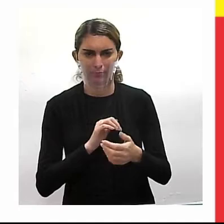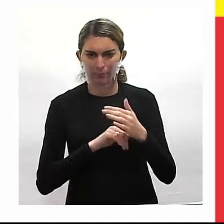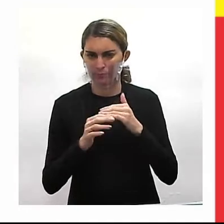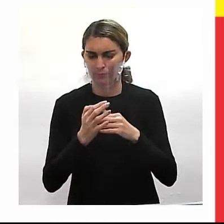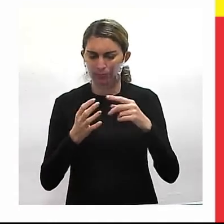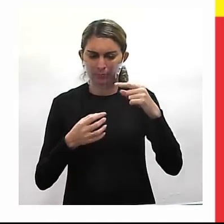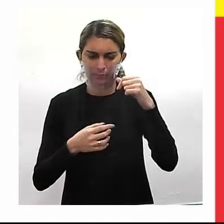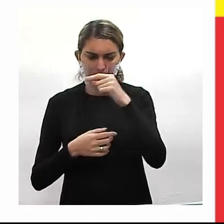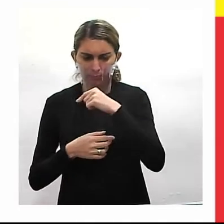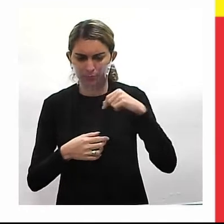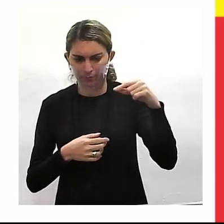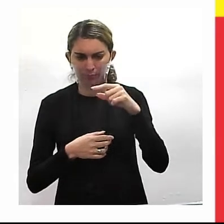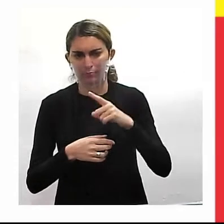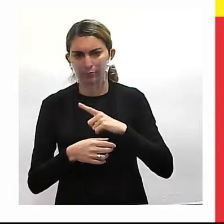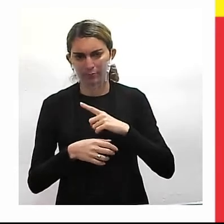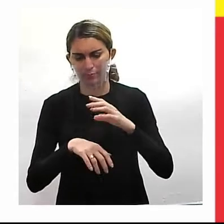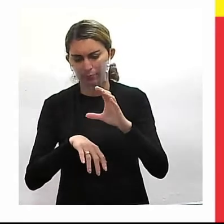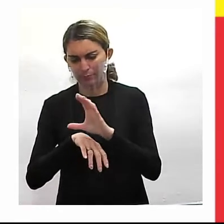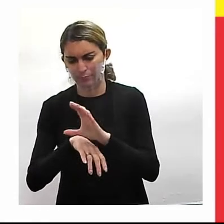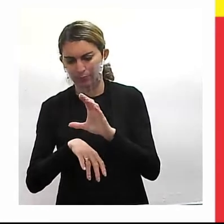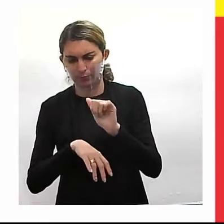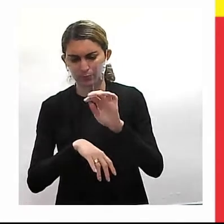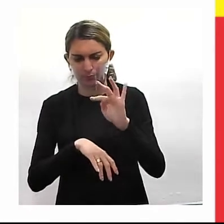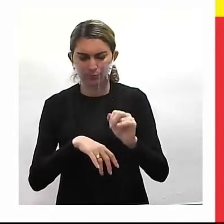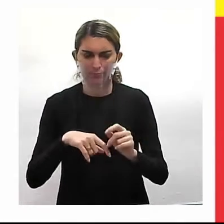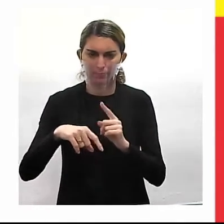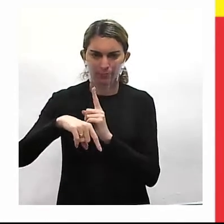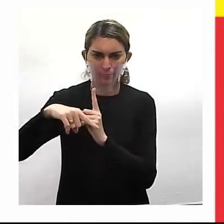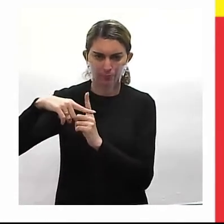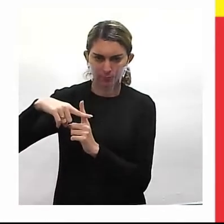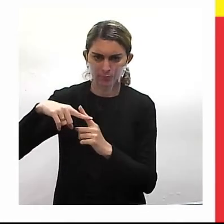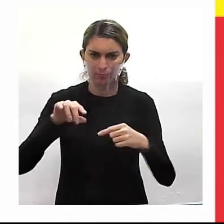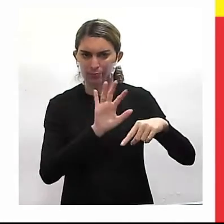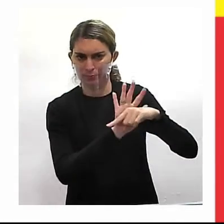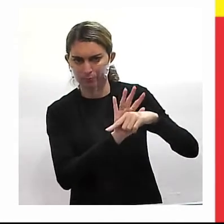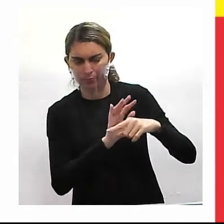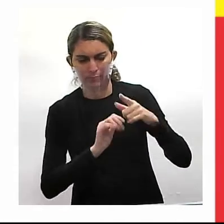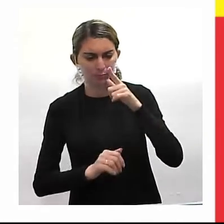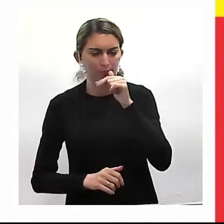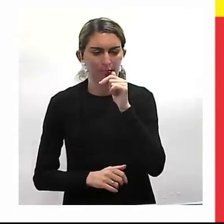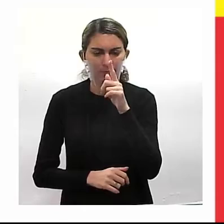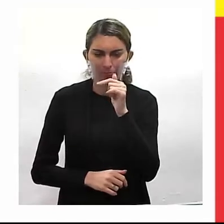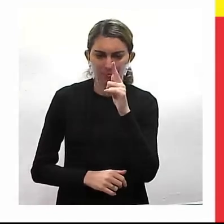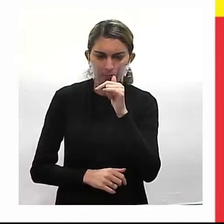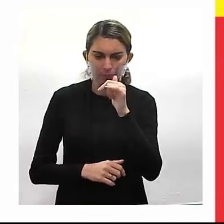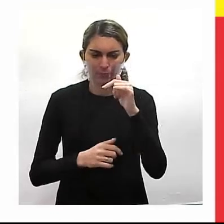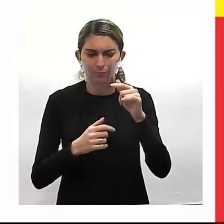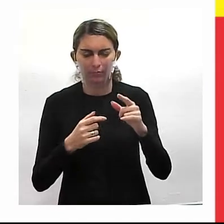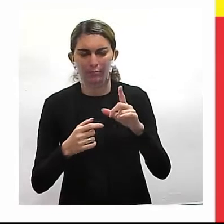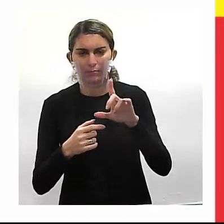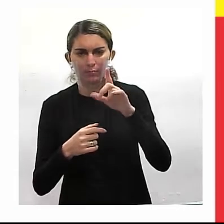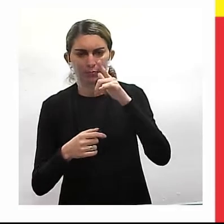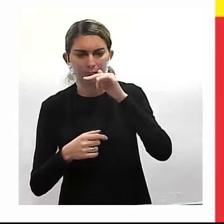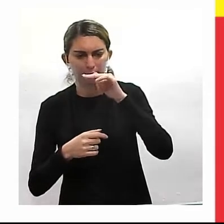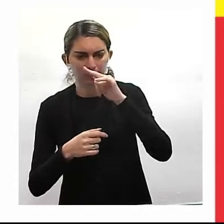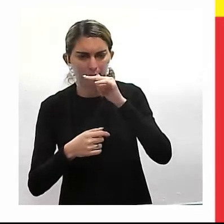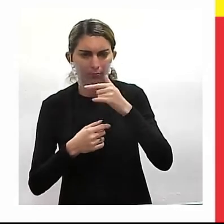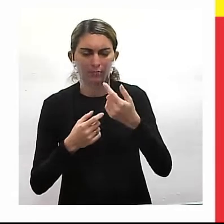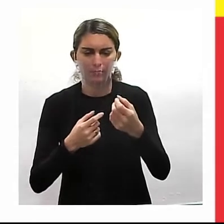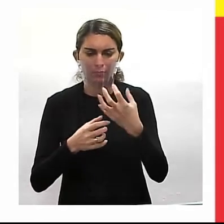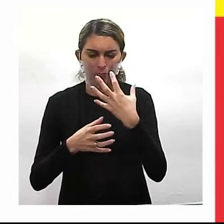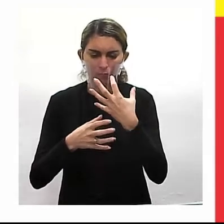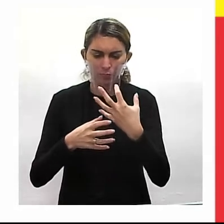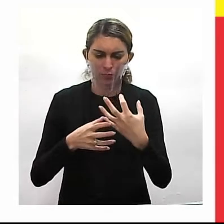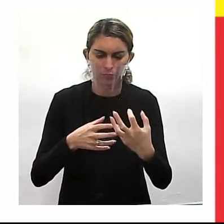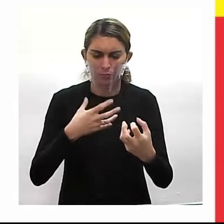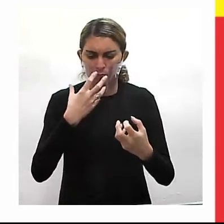sal ele tem que ter um cátion e um ânion, né? Tem que ter um positivo e um negativo. E aí vem a água, né? Ele diz aqui o seguinte, ó, os dipolos da água são